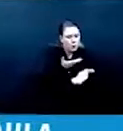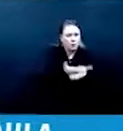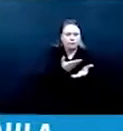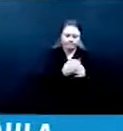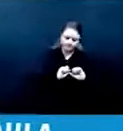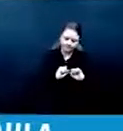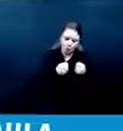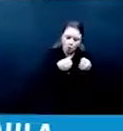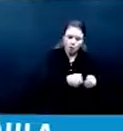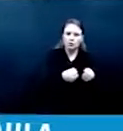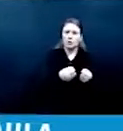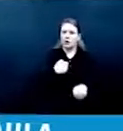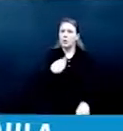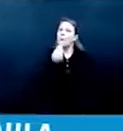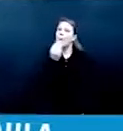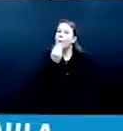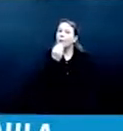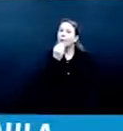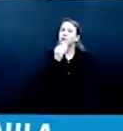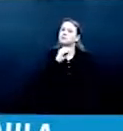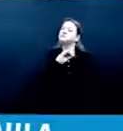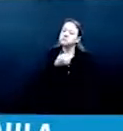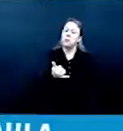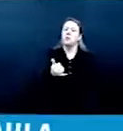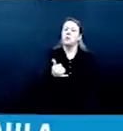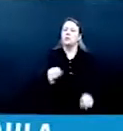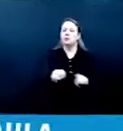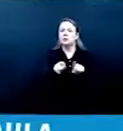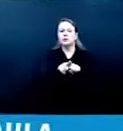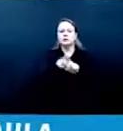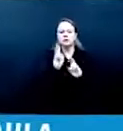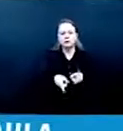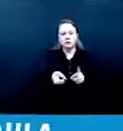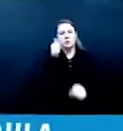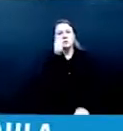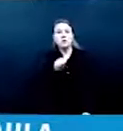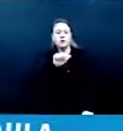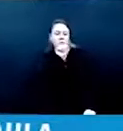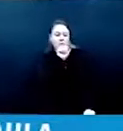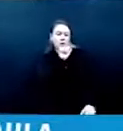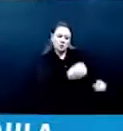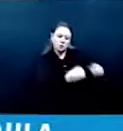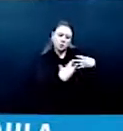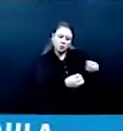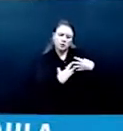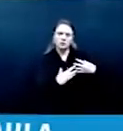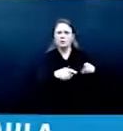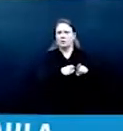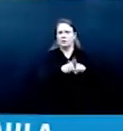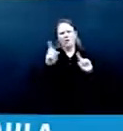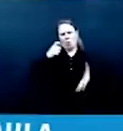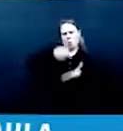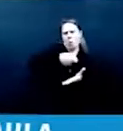eu tive essa oportunidade, esse privilégio, como eu disse, sempre tendo a minha mãe como professora, não numa